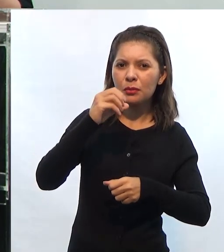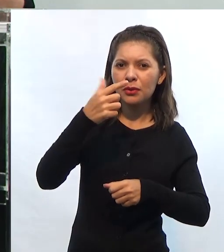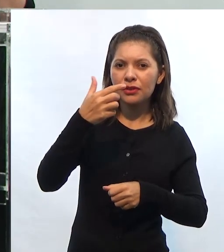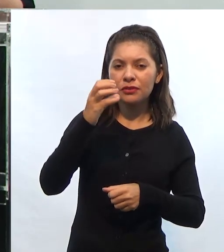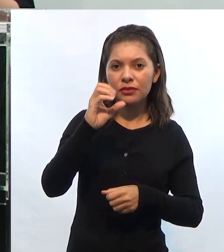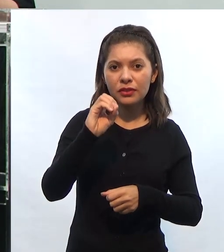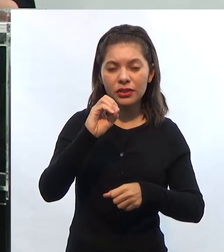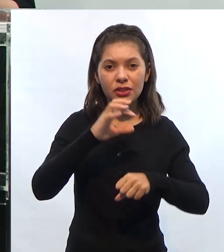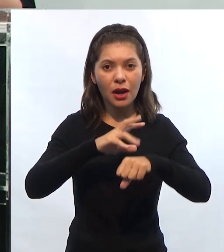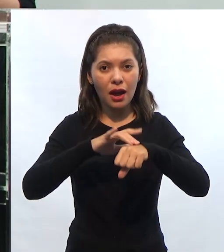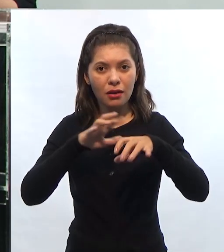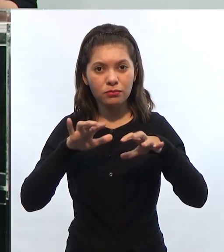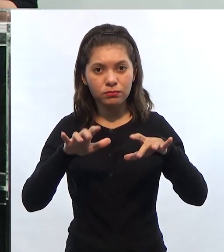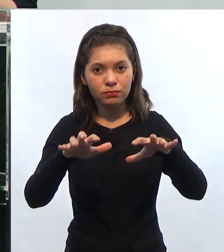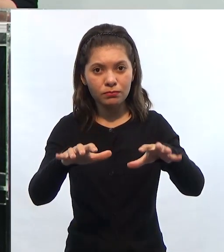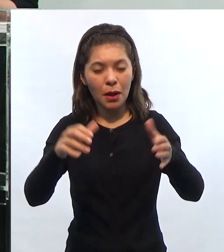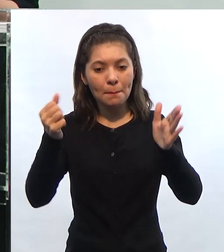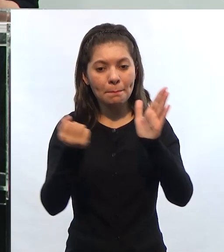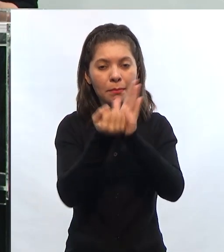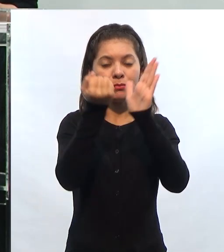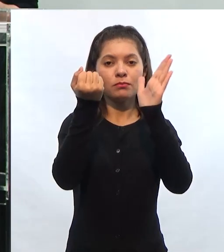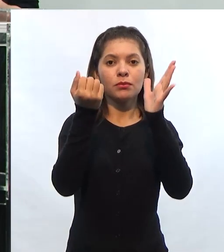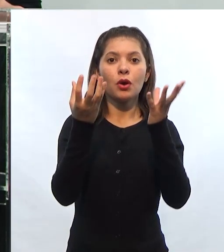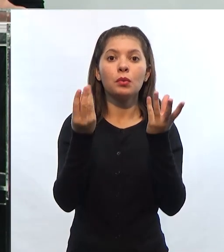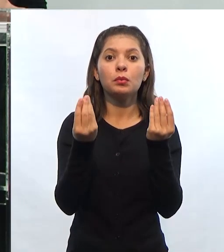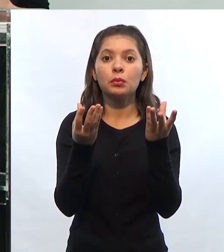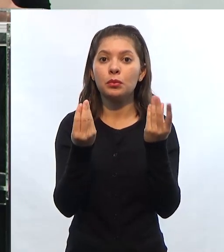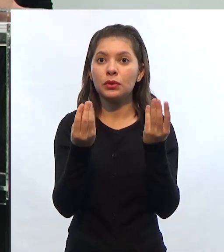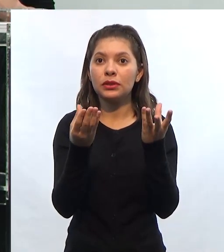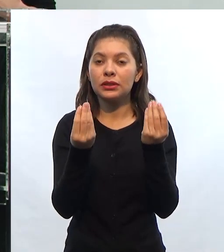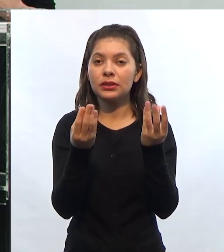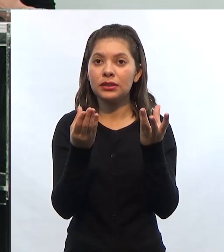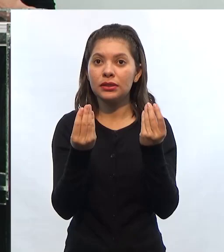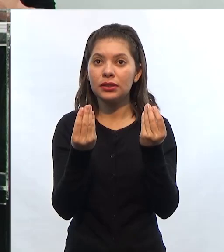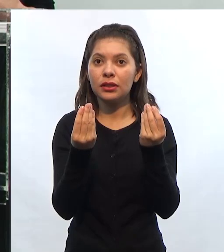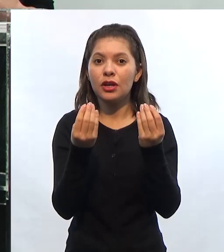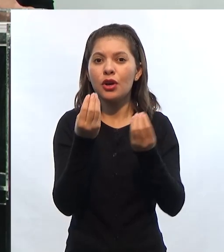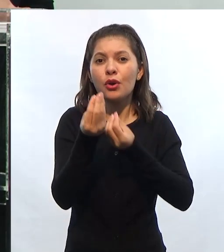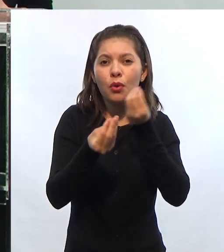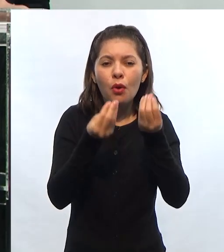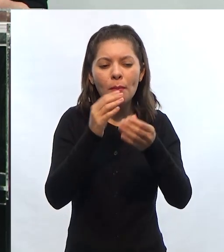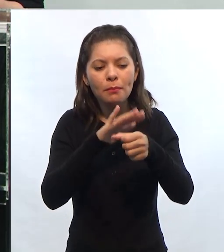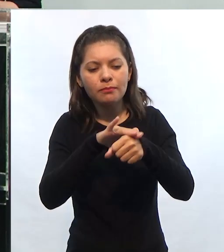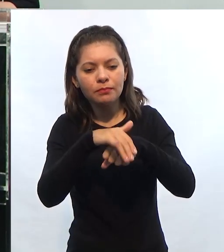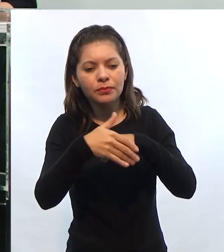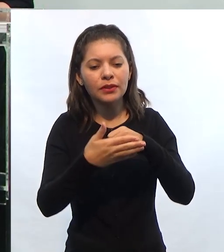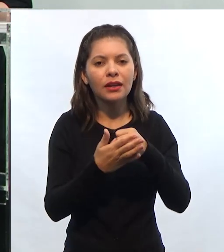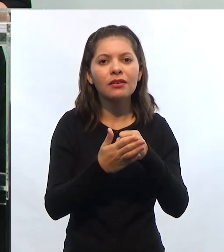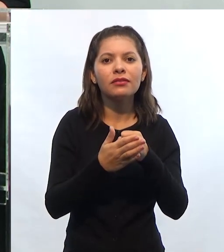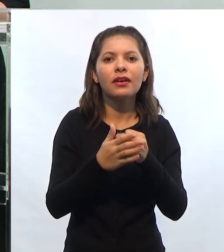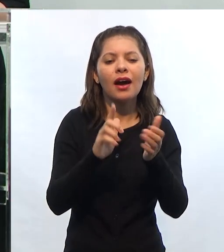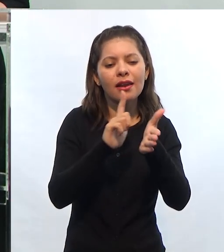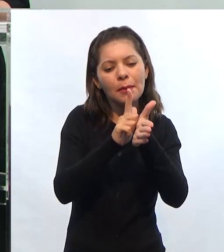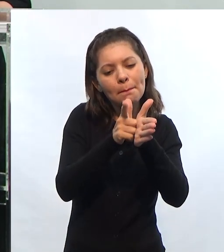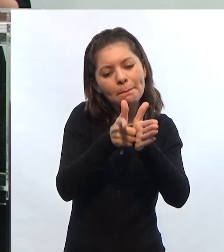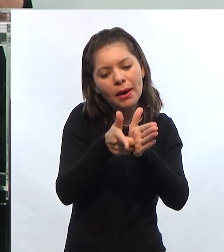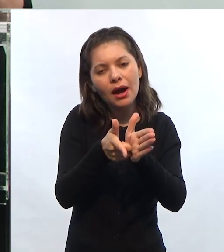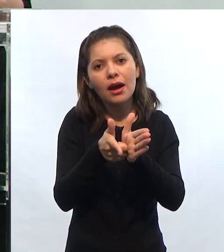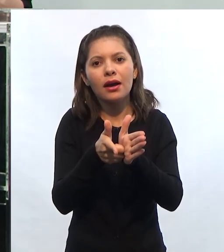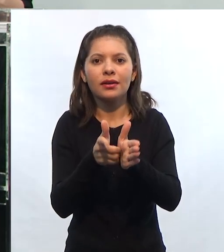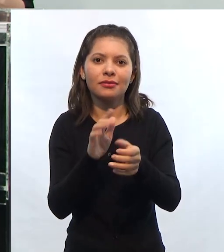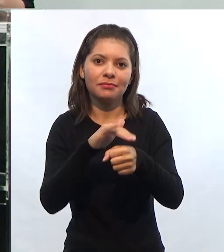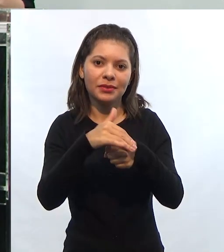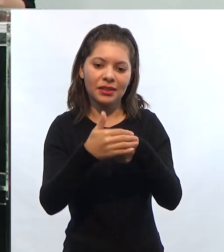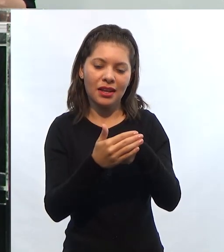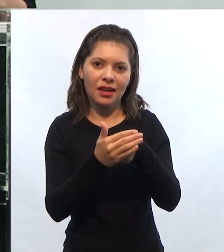somos impactados por muitas campanhas de como lavar corretamente as mãos, como se prevenir do coronavírus. Então,